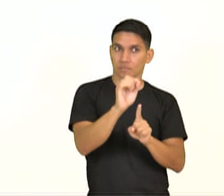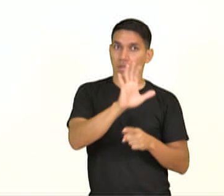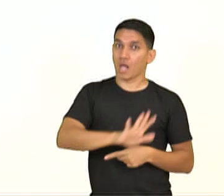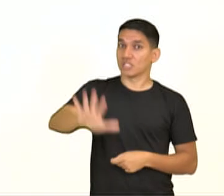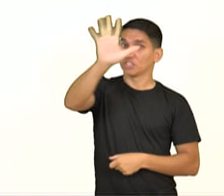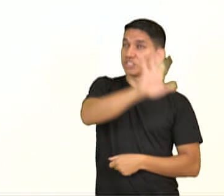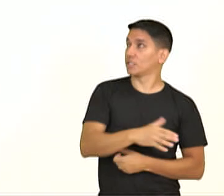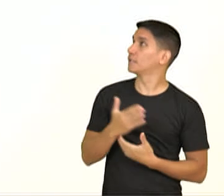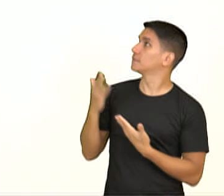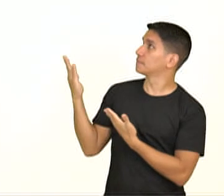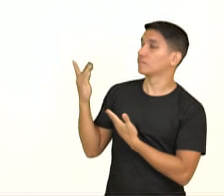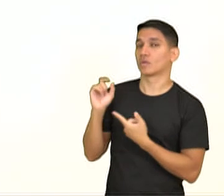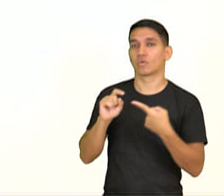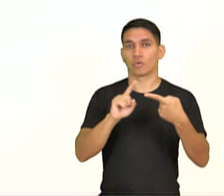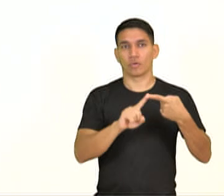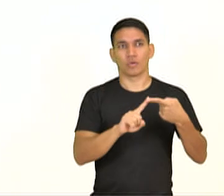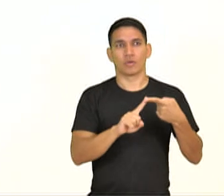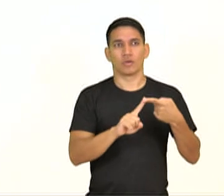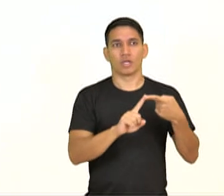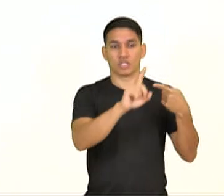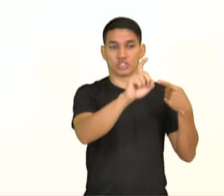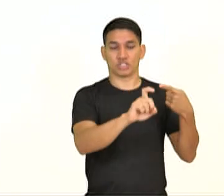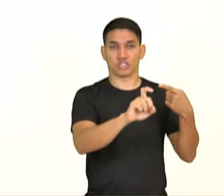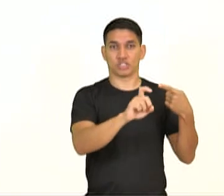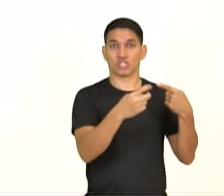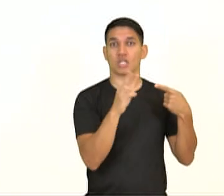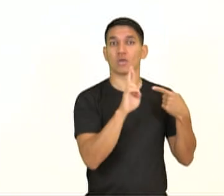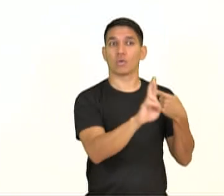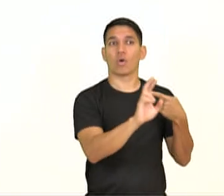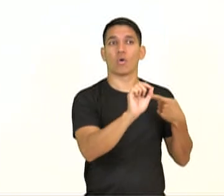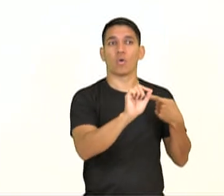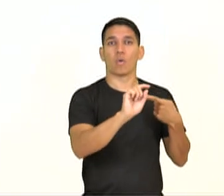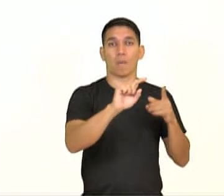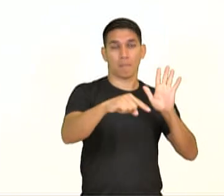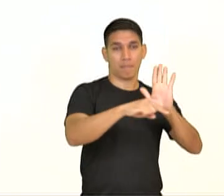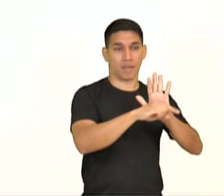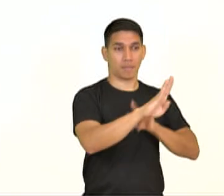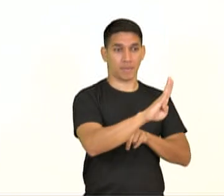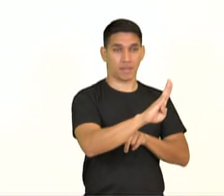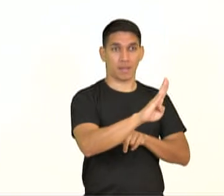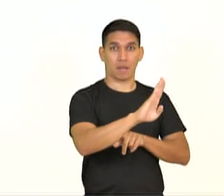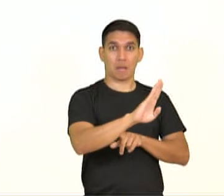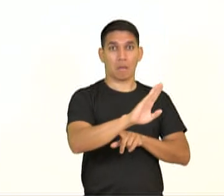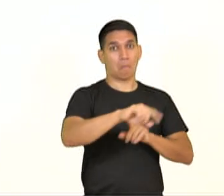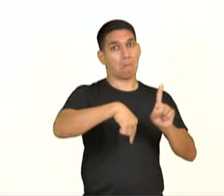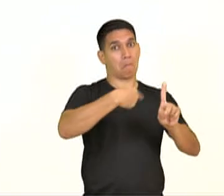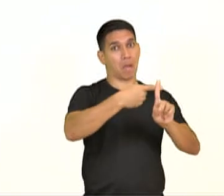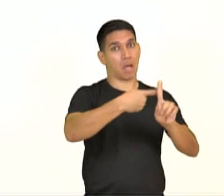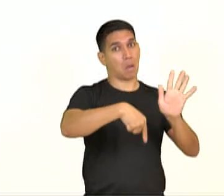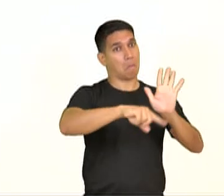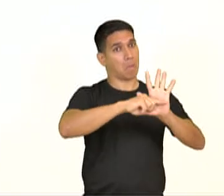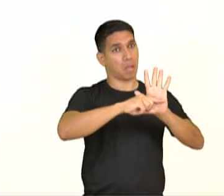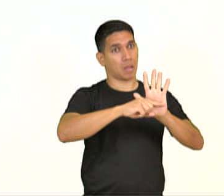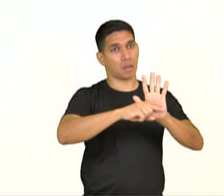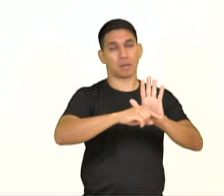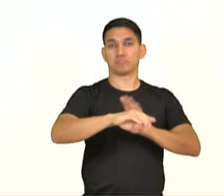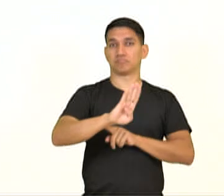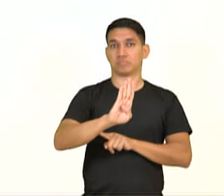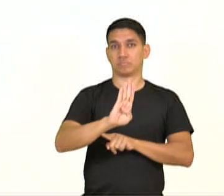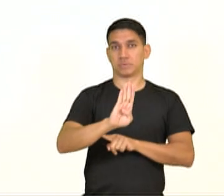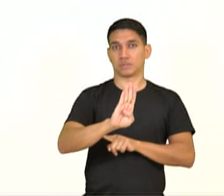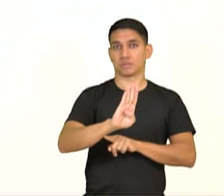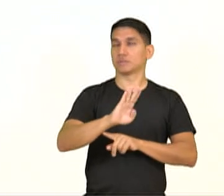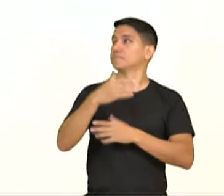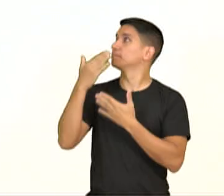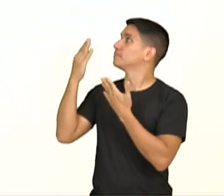mais geral. Então, é x igual a menos b, mais ou menos, a raiz quadrada de b elevado ao